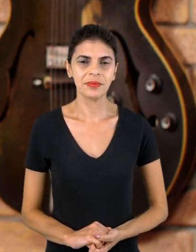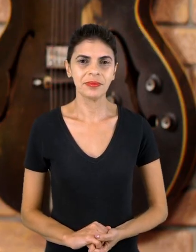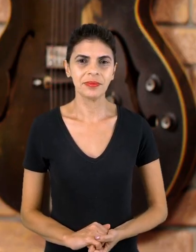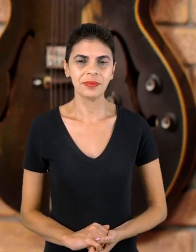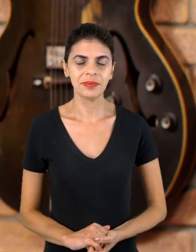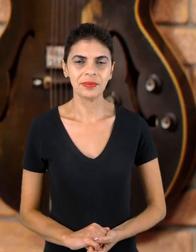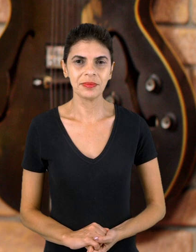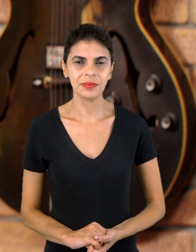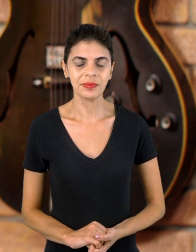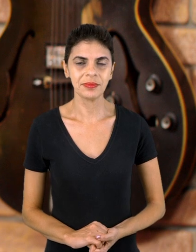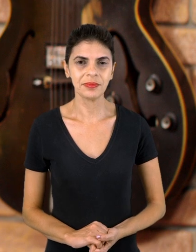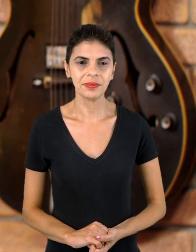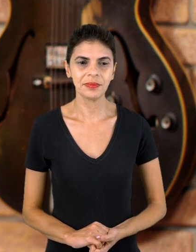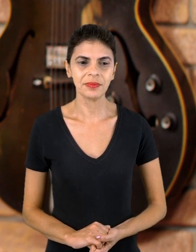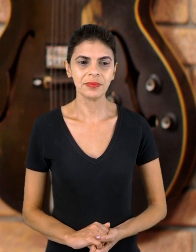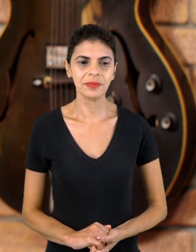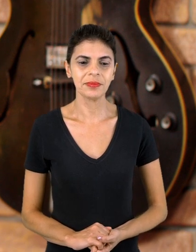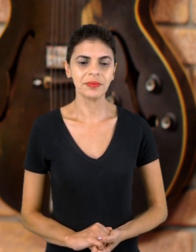Love has